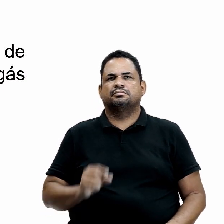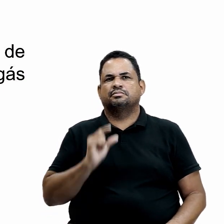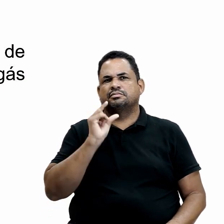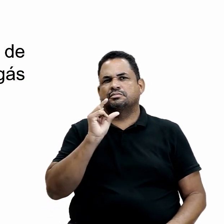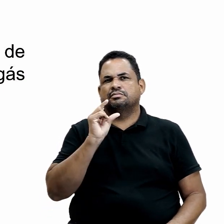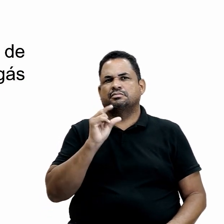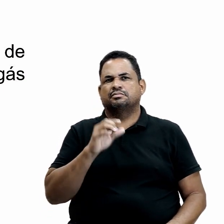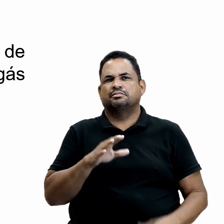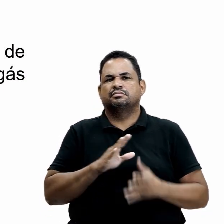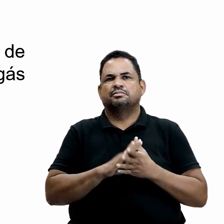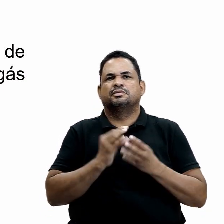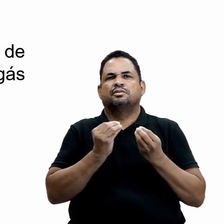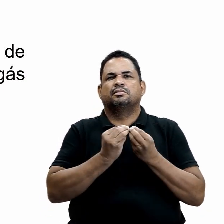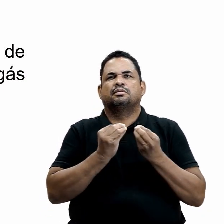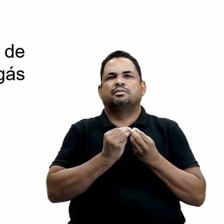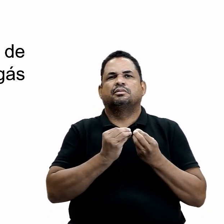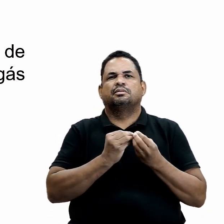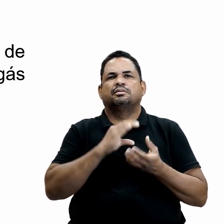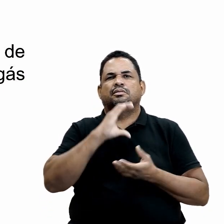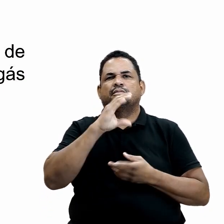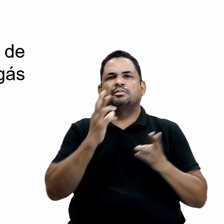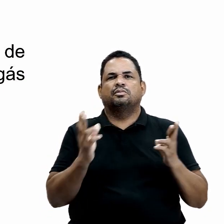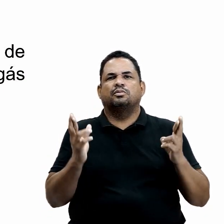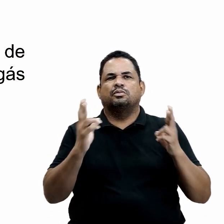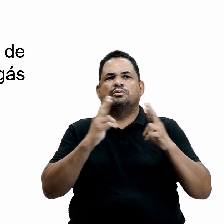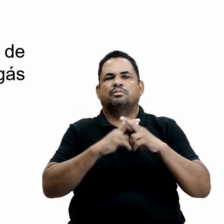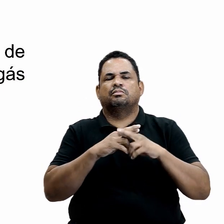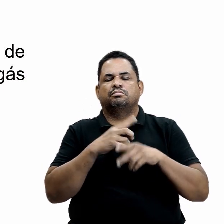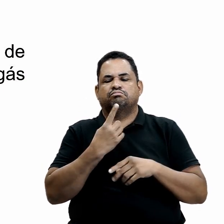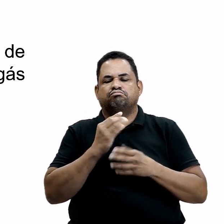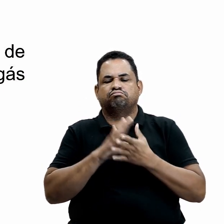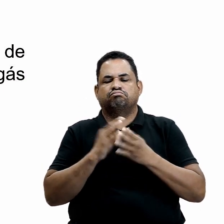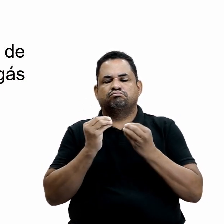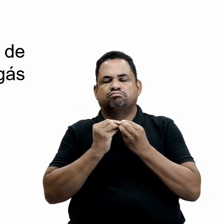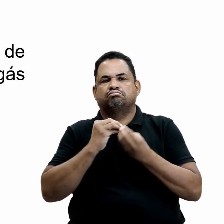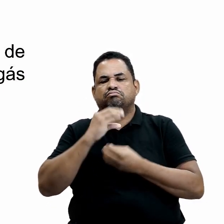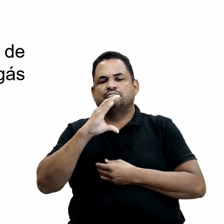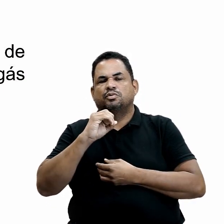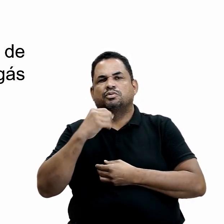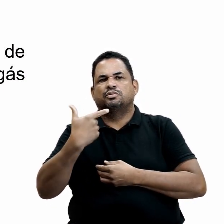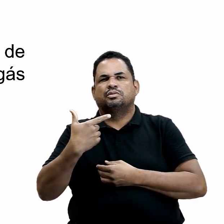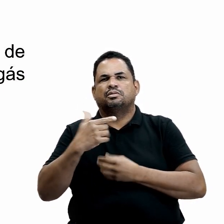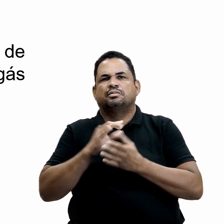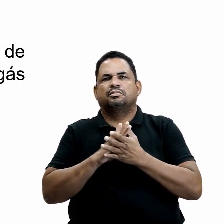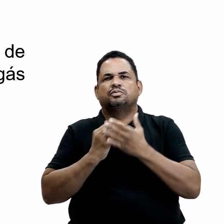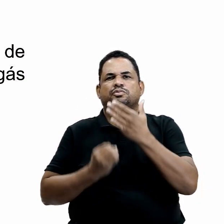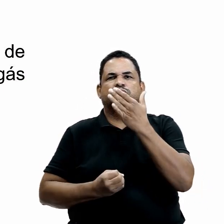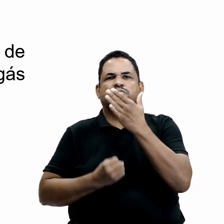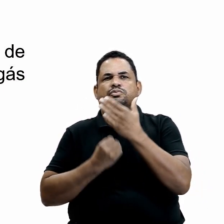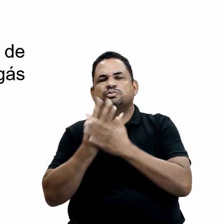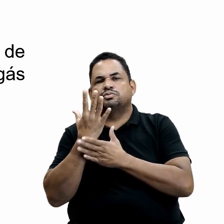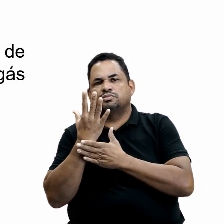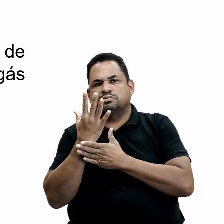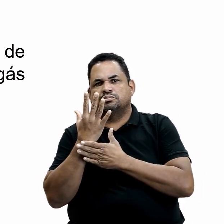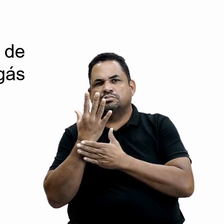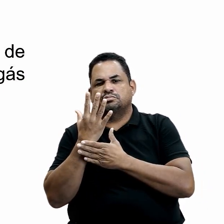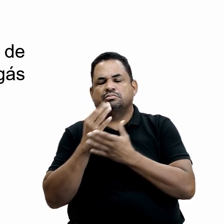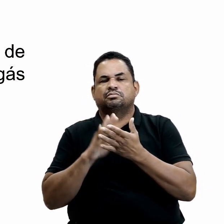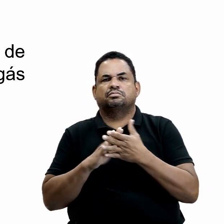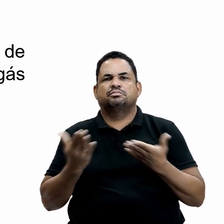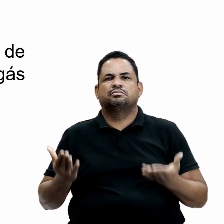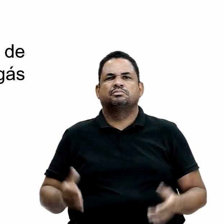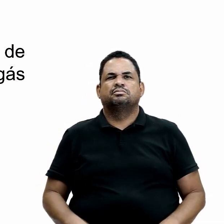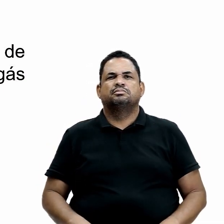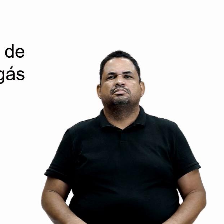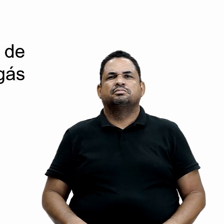de carbono, ela reage com uma molécula de oxigênio, ambos no estado, carbono no estado